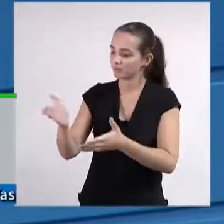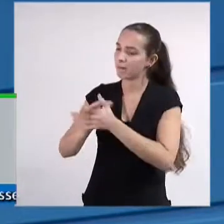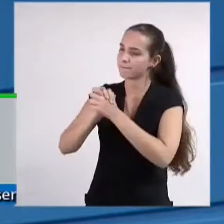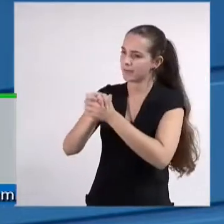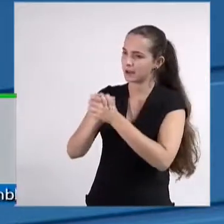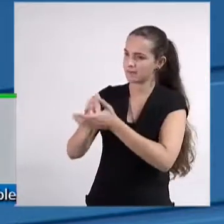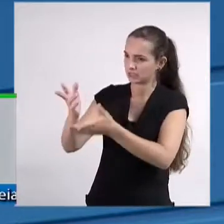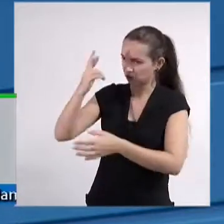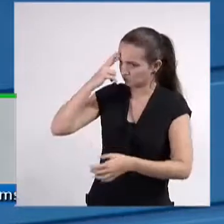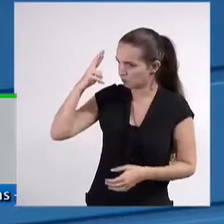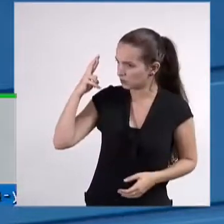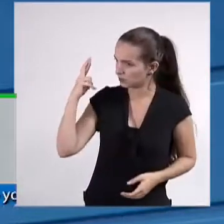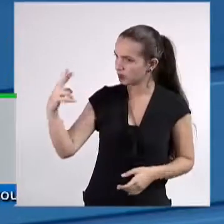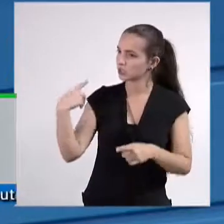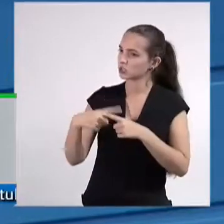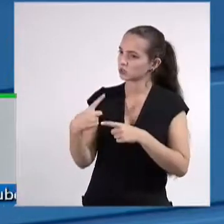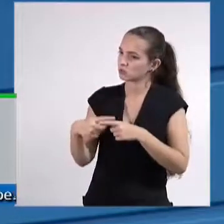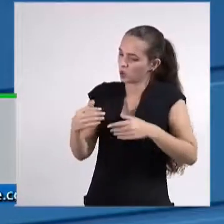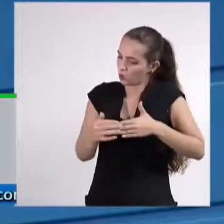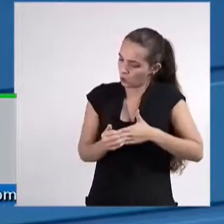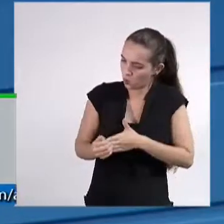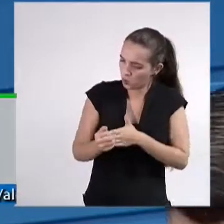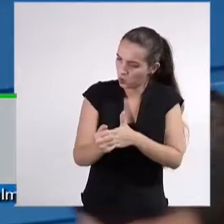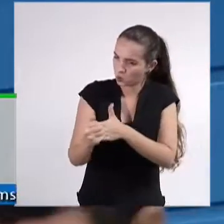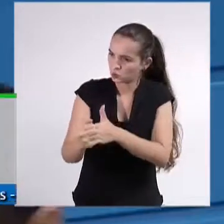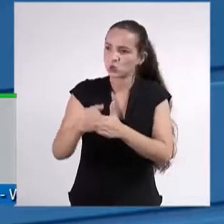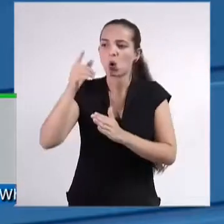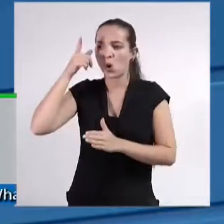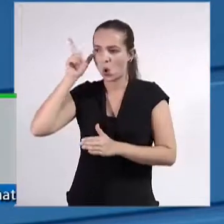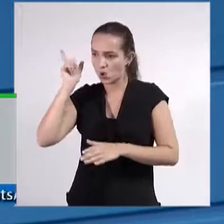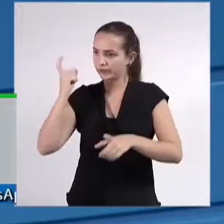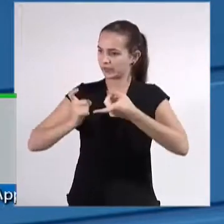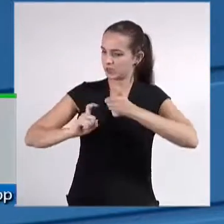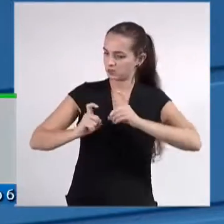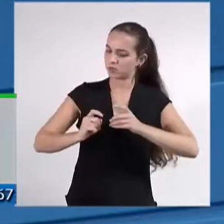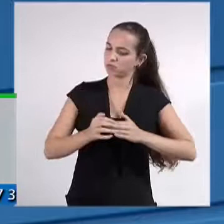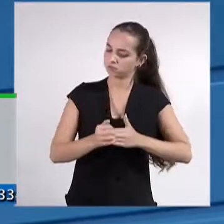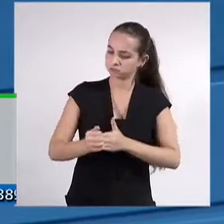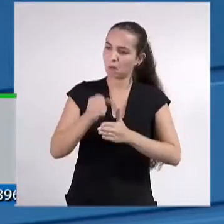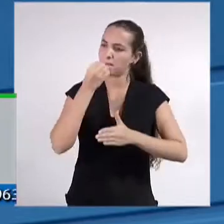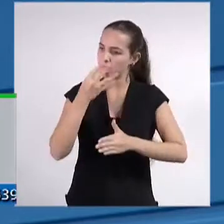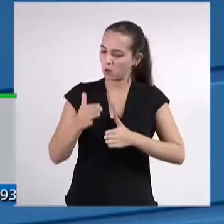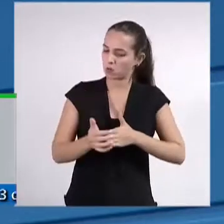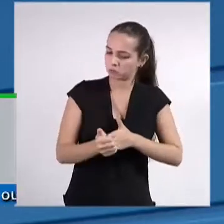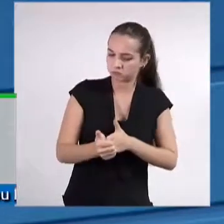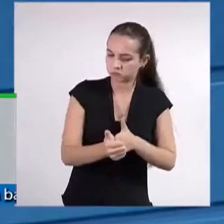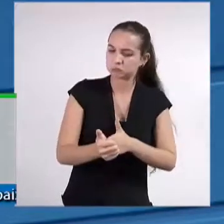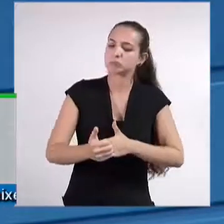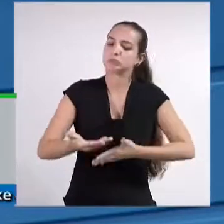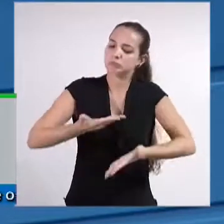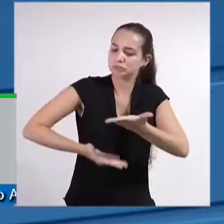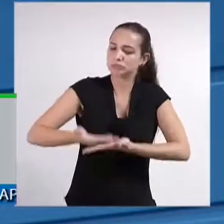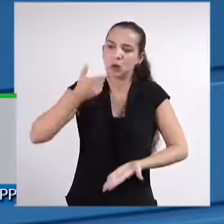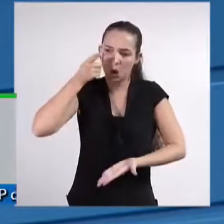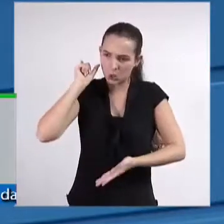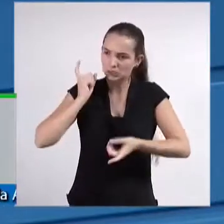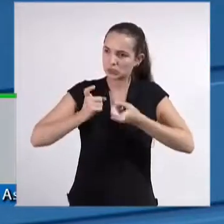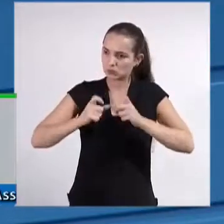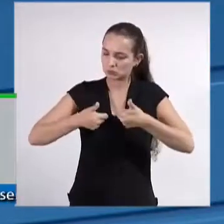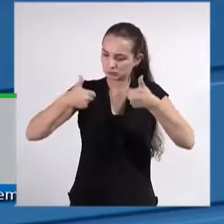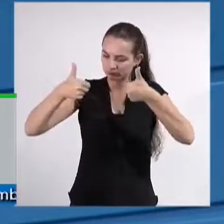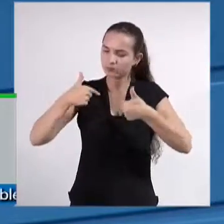pela condução dos trabalhos na reunião de ontem e gostaria de